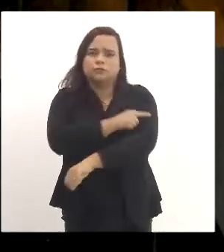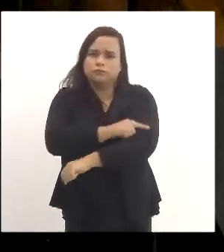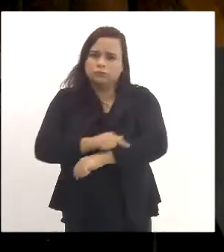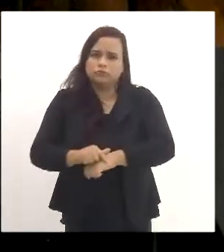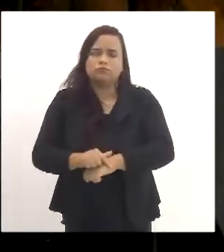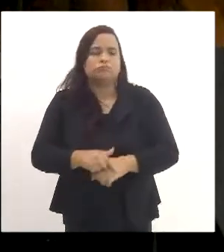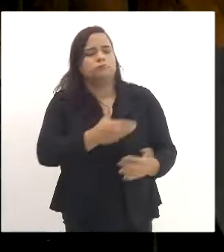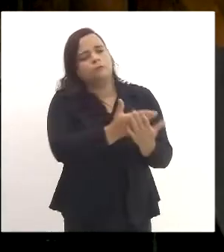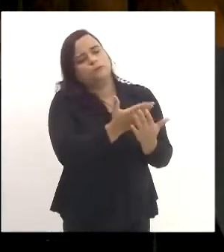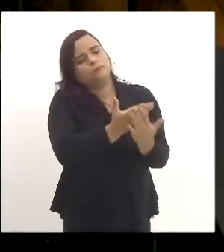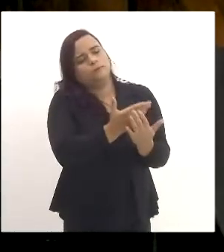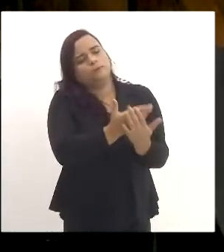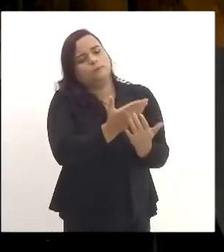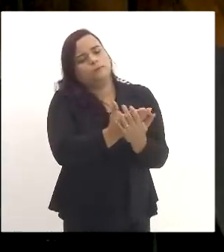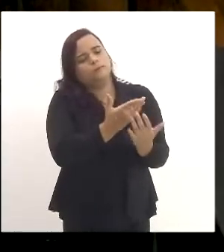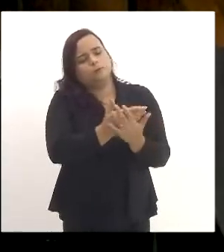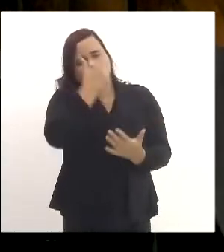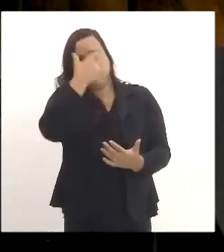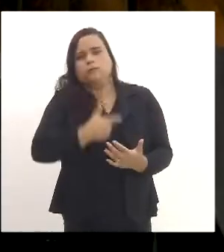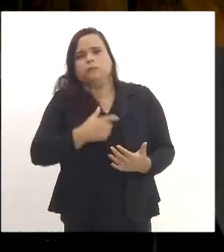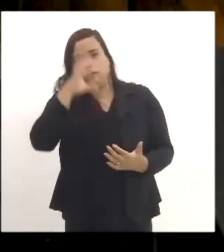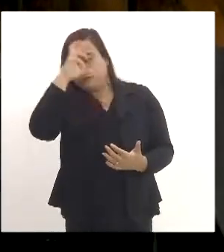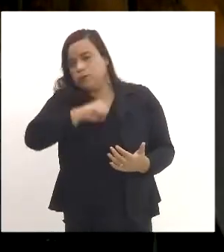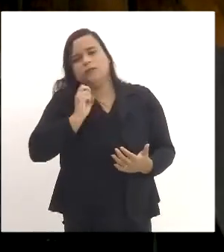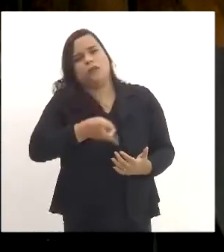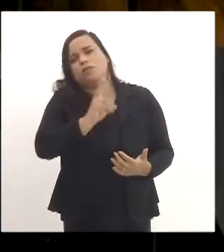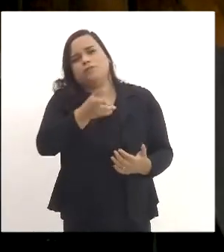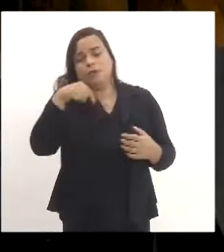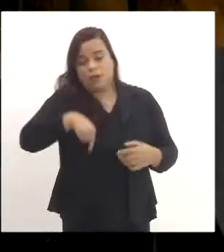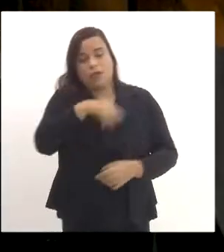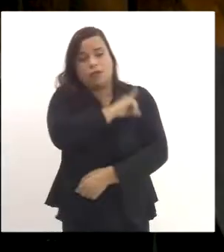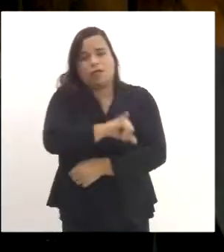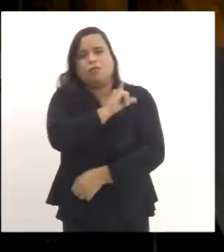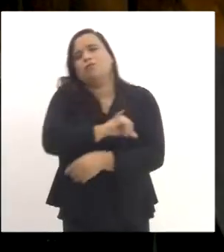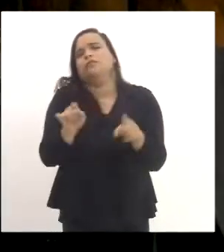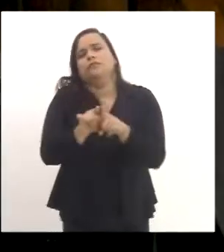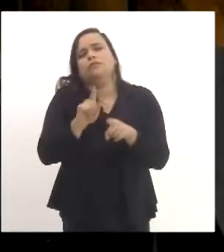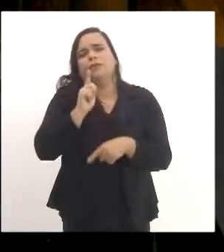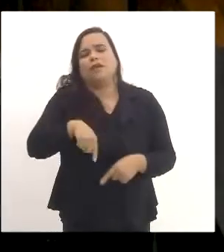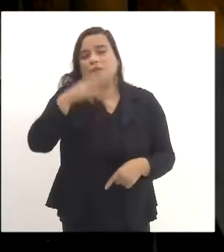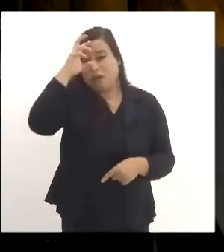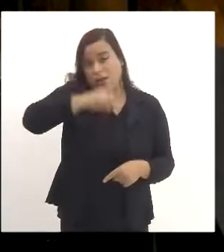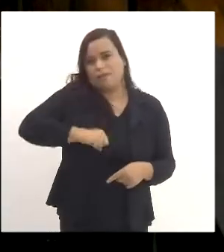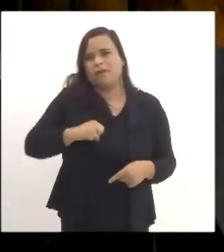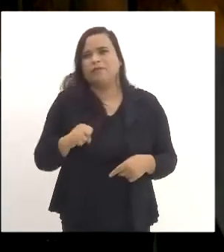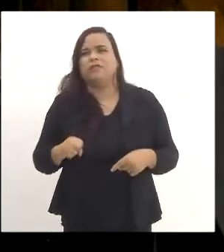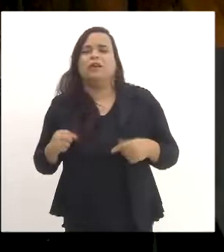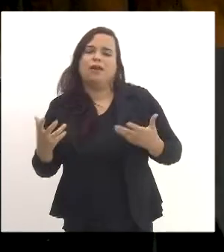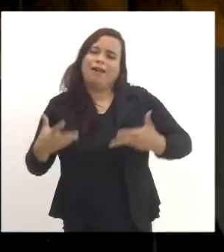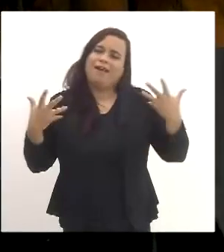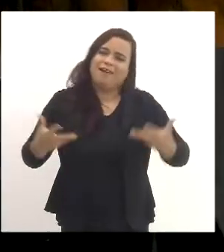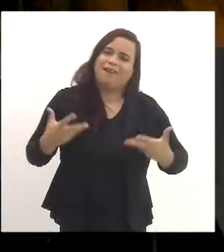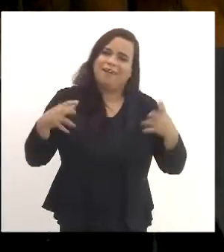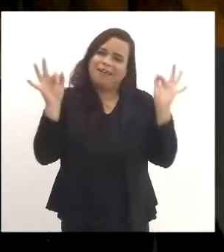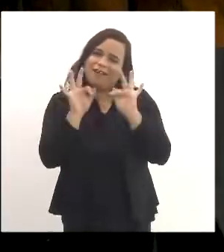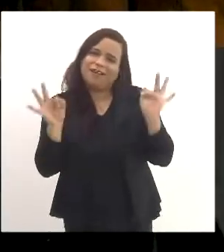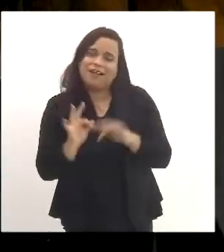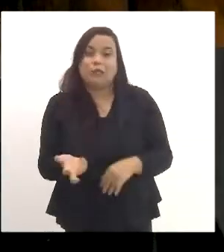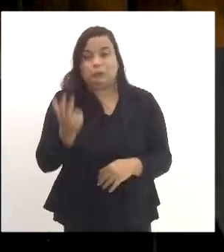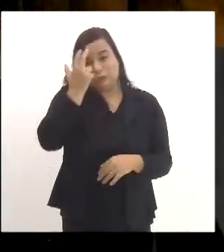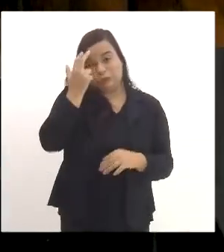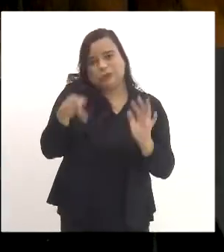estudante, como um aprendiz, e aqui, sobretudo no Rio de Janeiro, aprender a alegria da